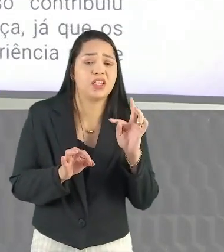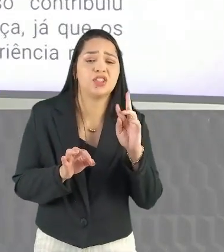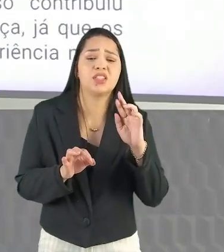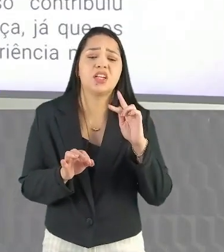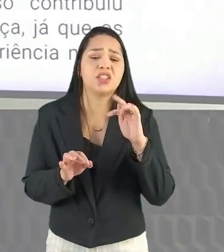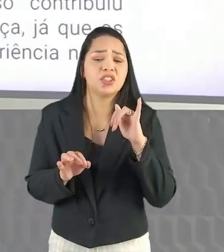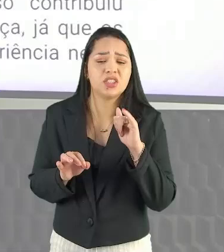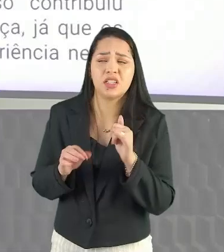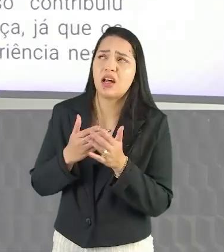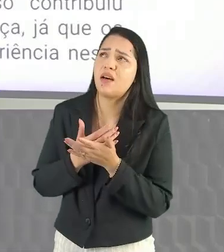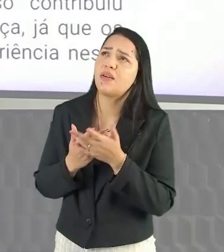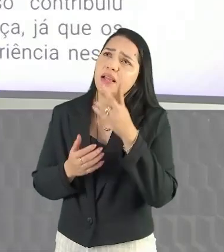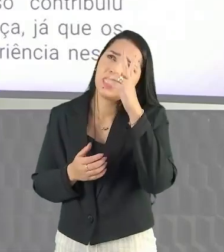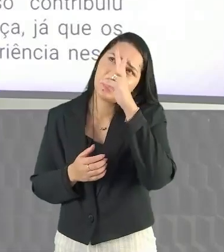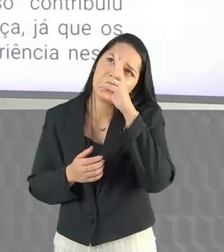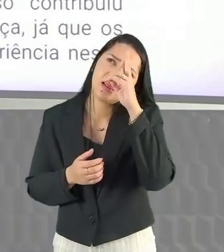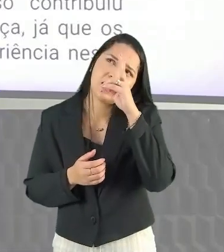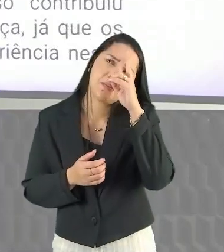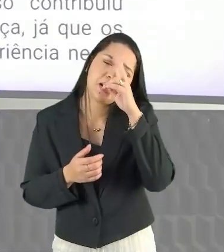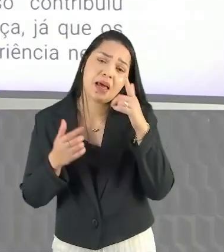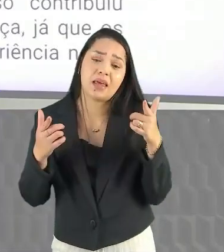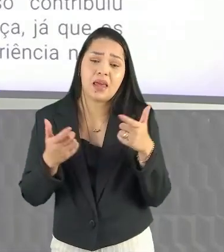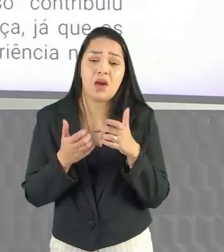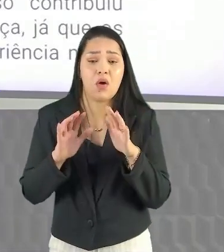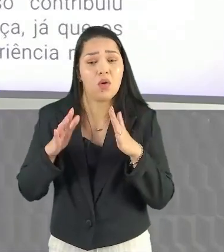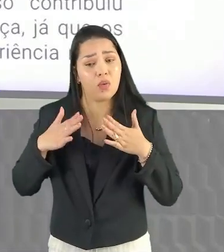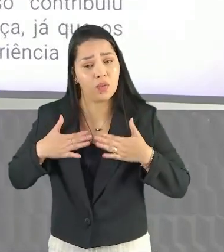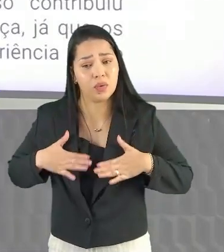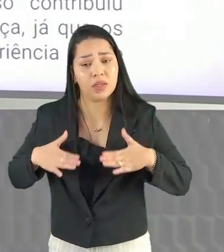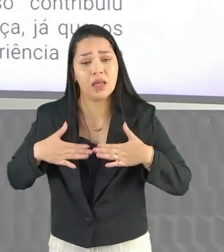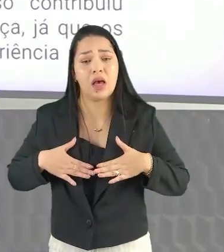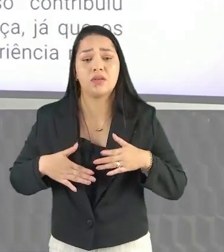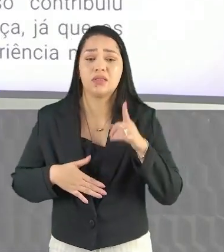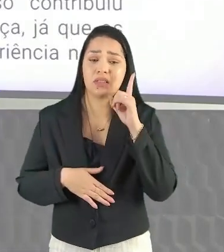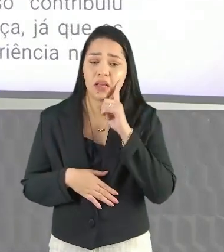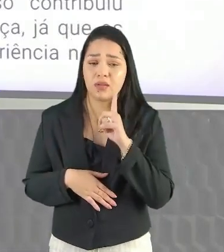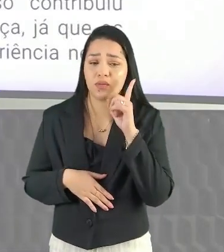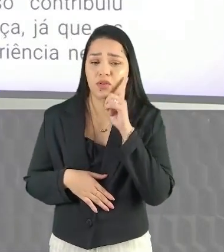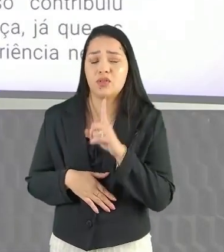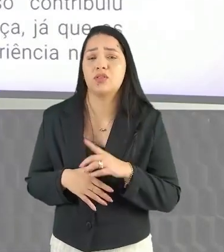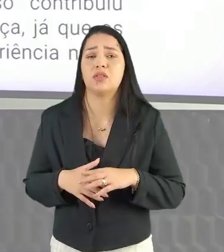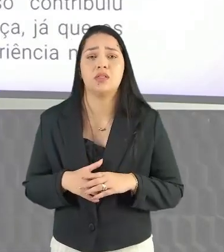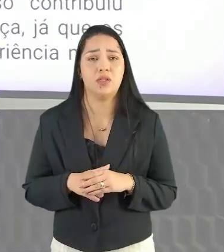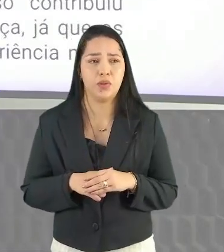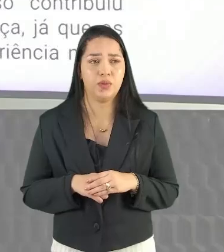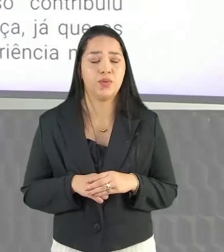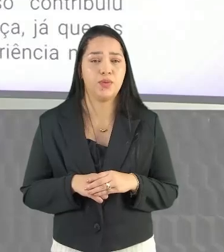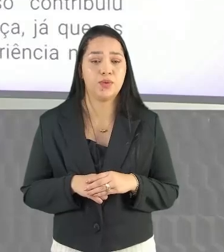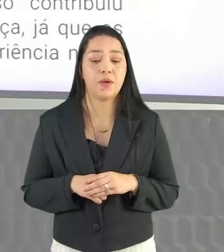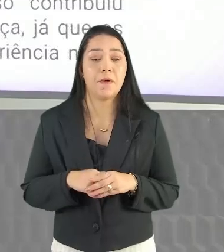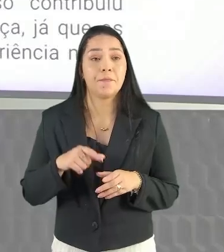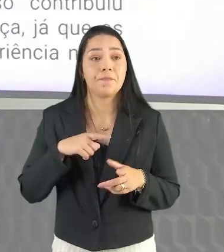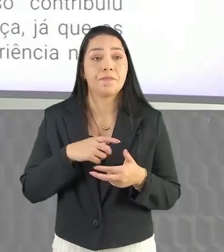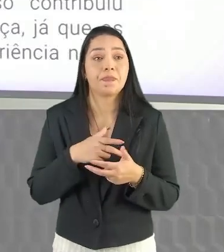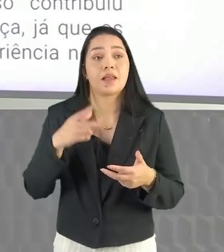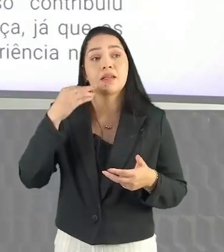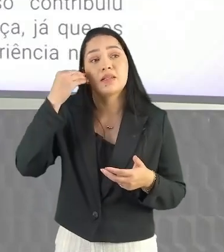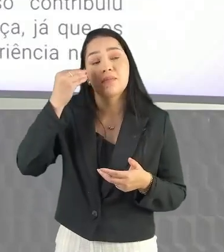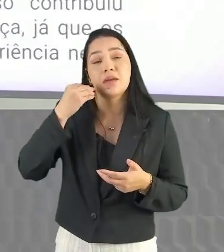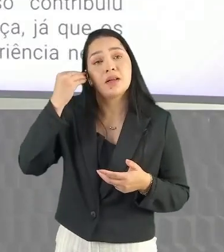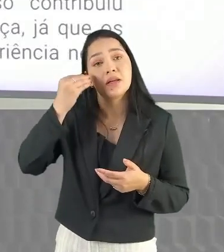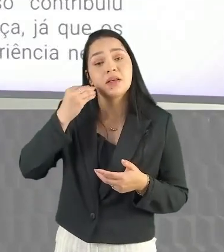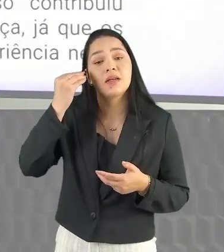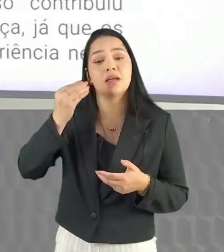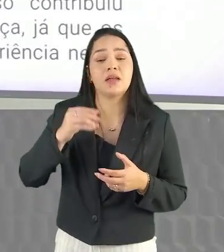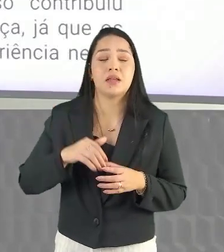trincheira e tal, você começa a lembrar que realmente havia, mas olha só, aqui fala dos Estados Unidos, olha, Estados Unidos tinha uma larga experiência nesse tipo